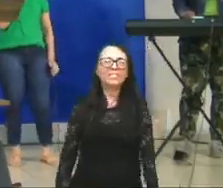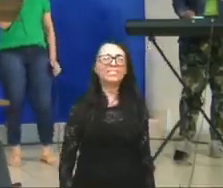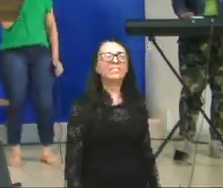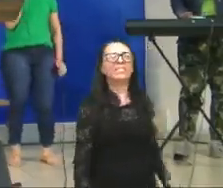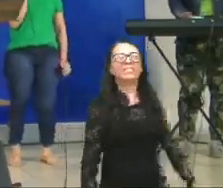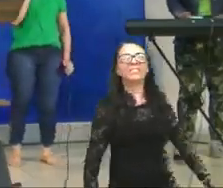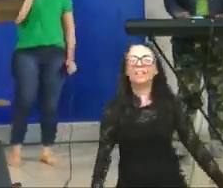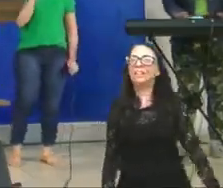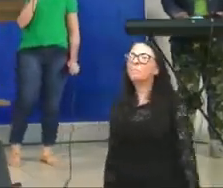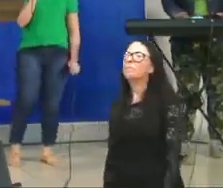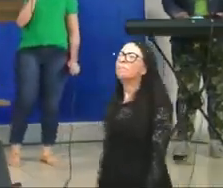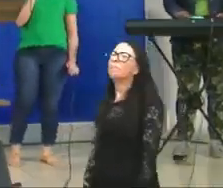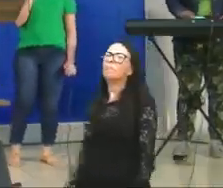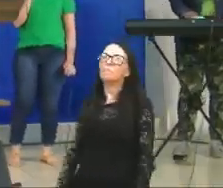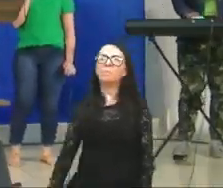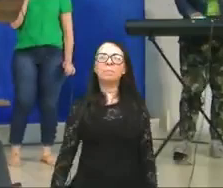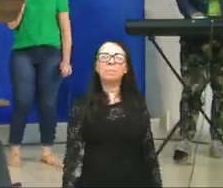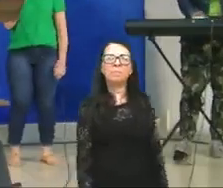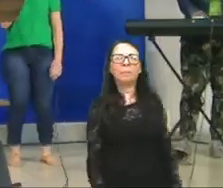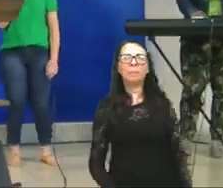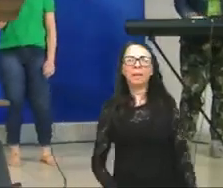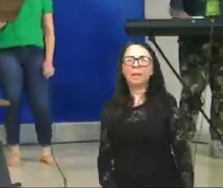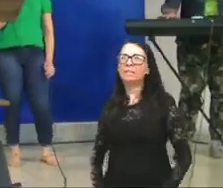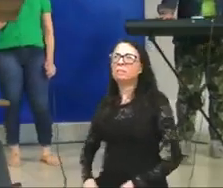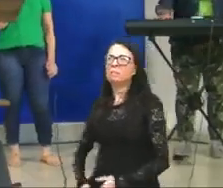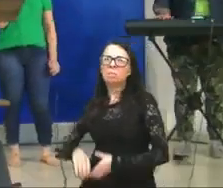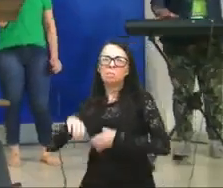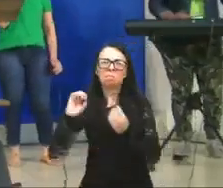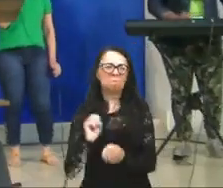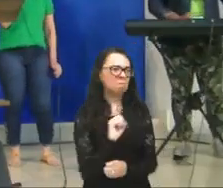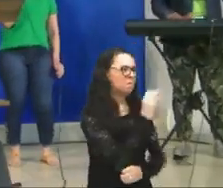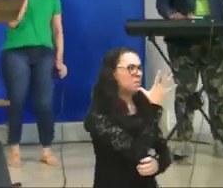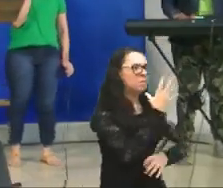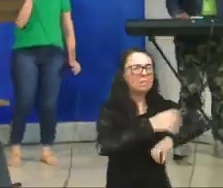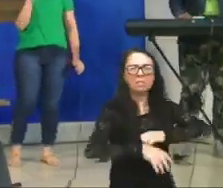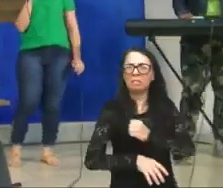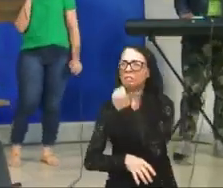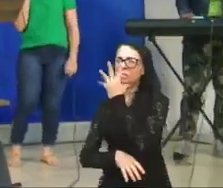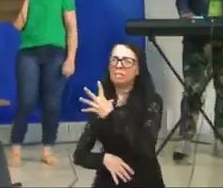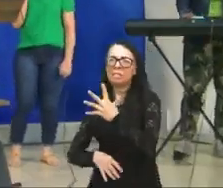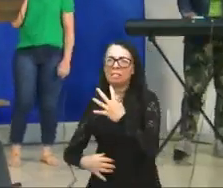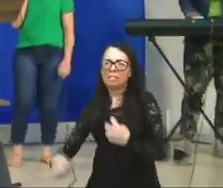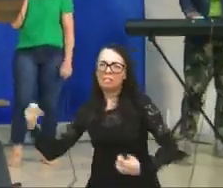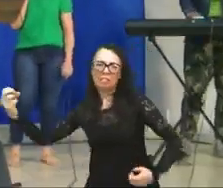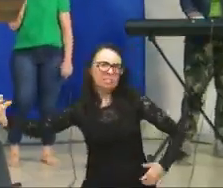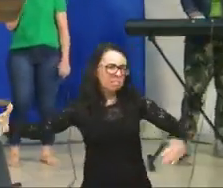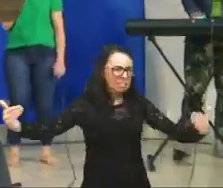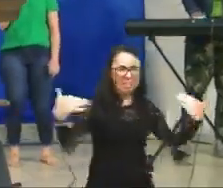Ainda que a figueira